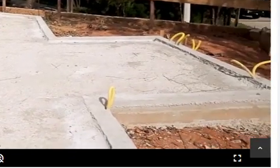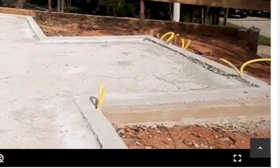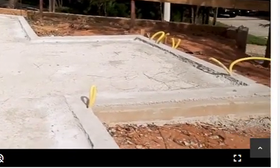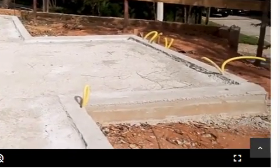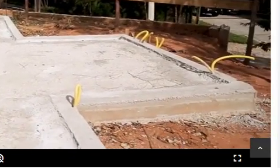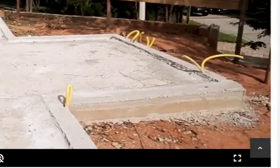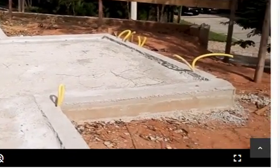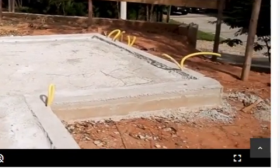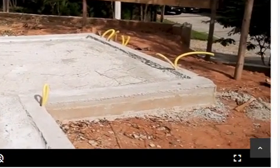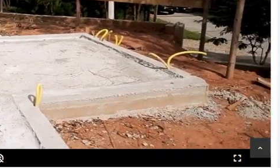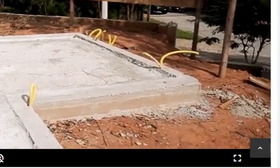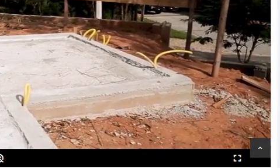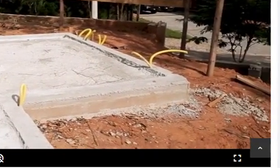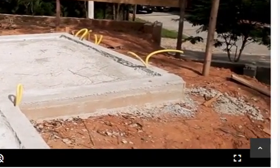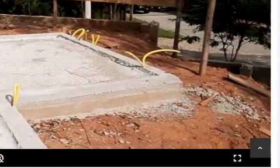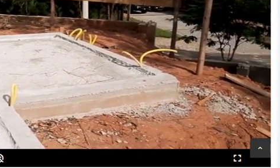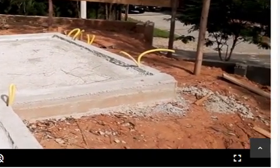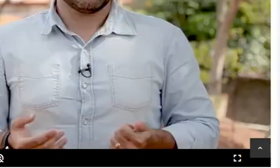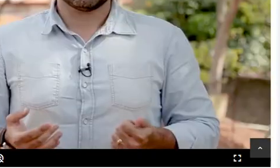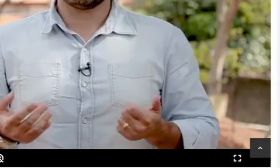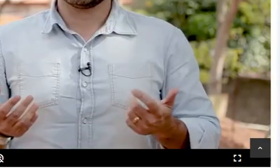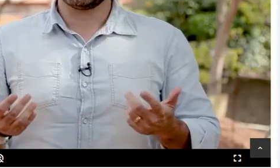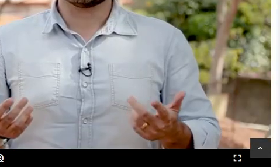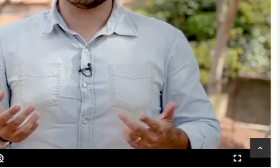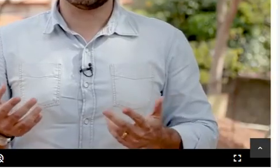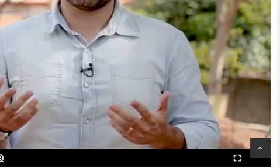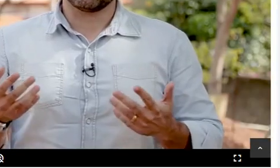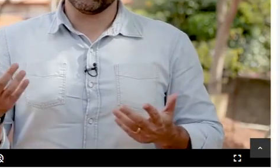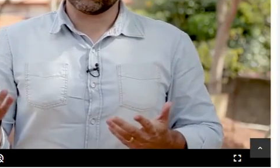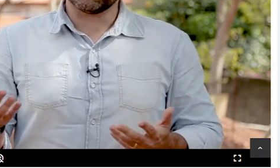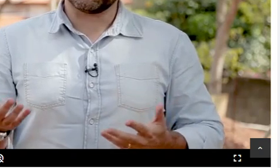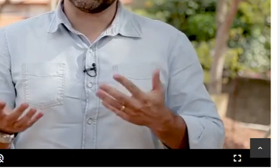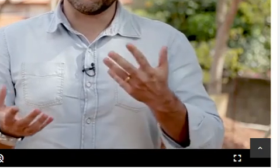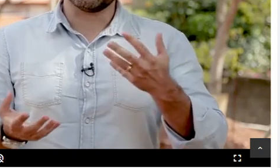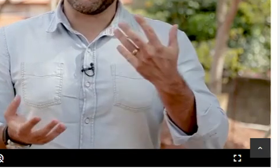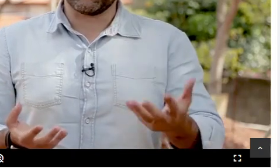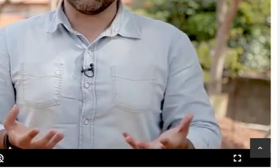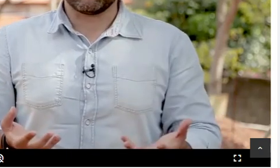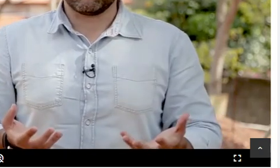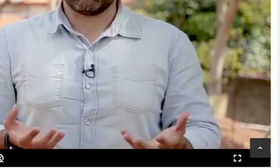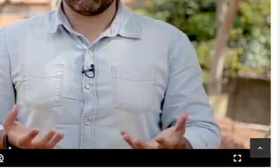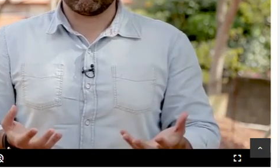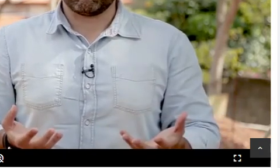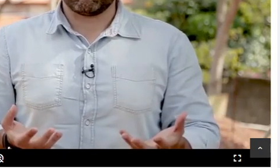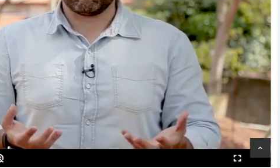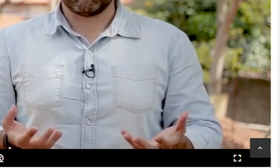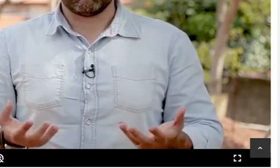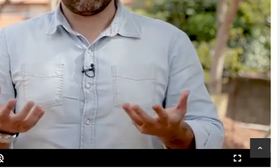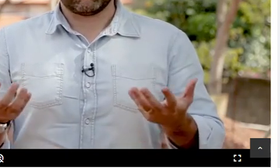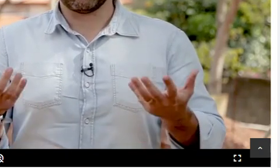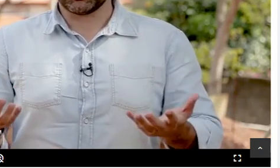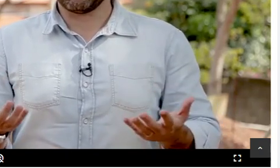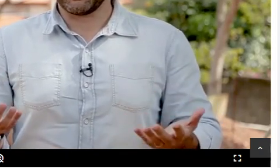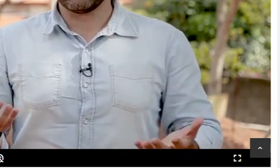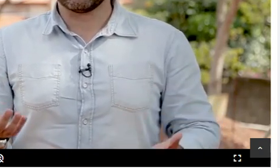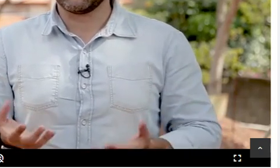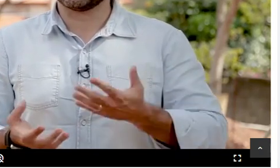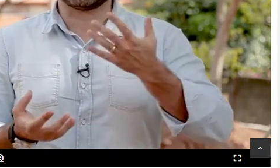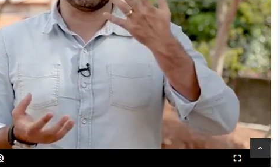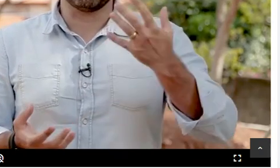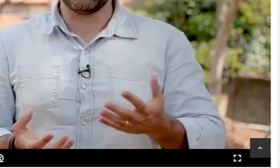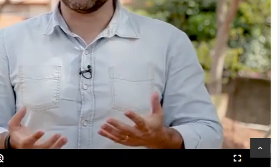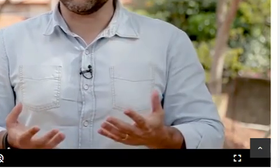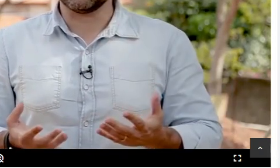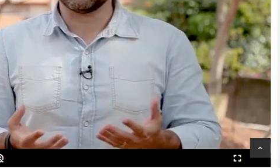um bom levantamento a partir desses dados. São planilhas com custos e produtividades médias. Como toda média,